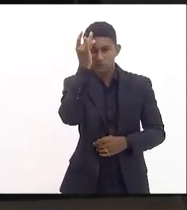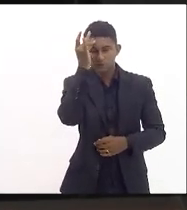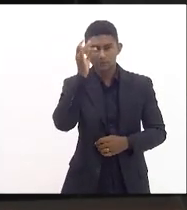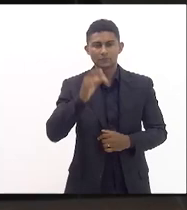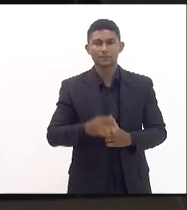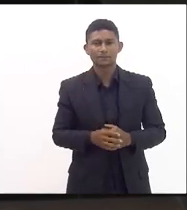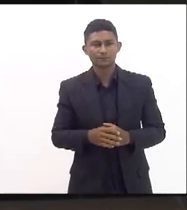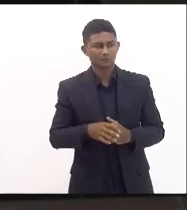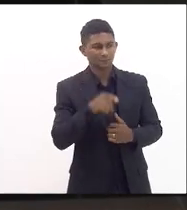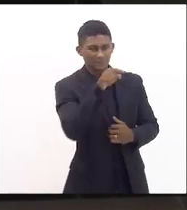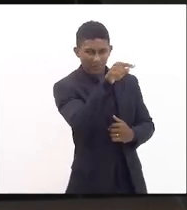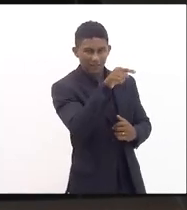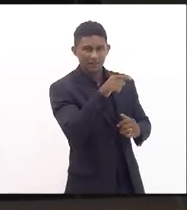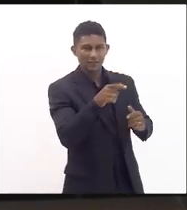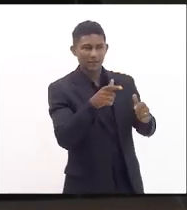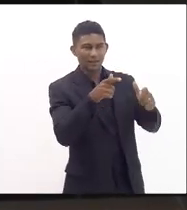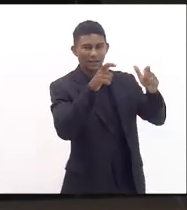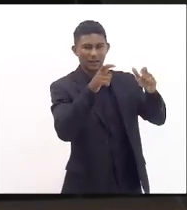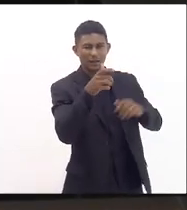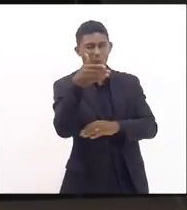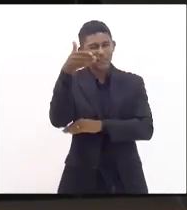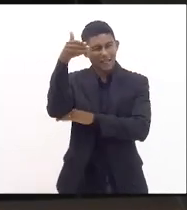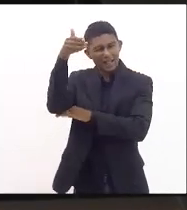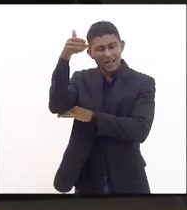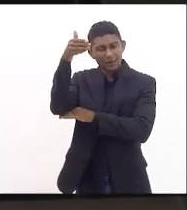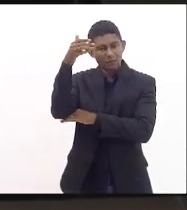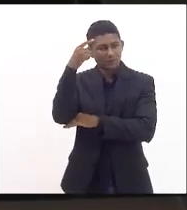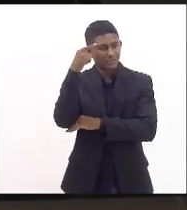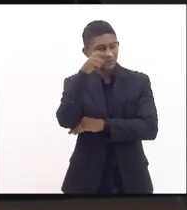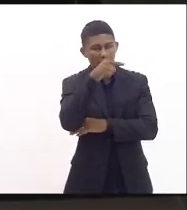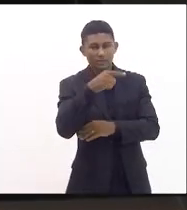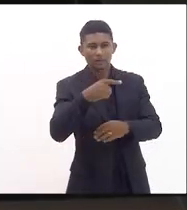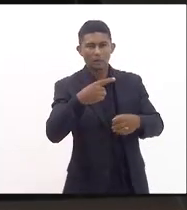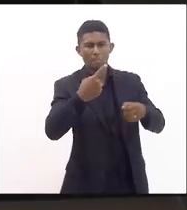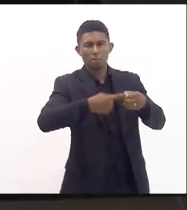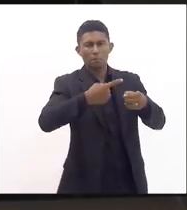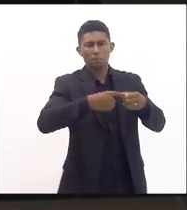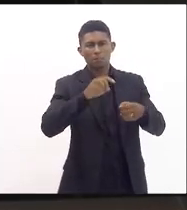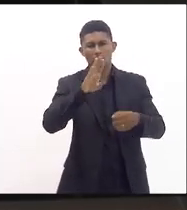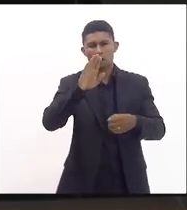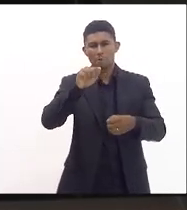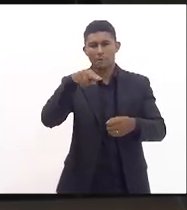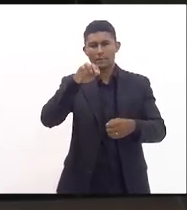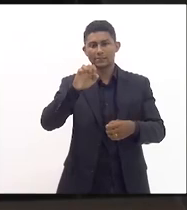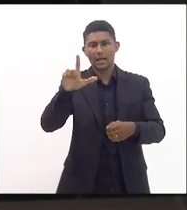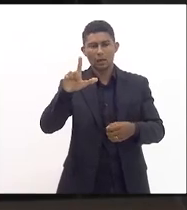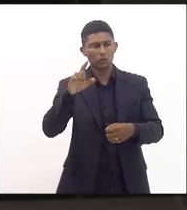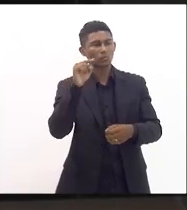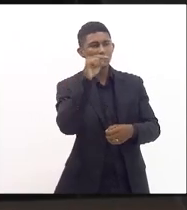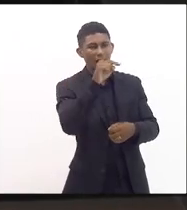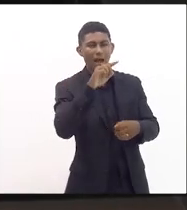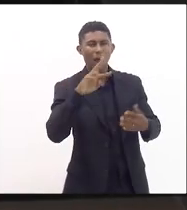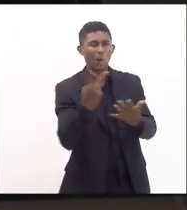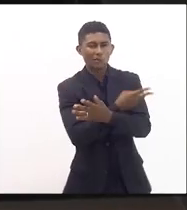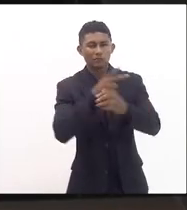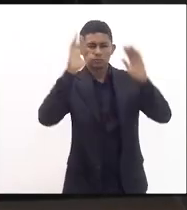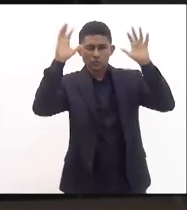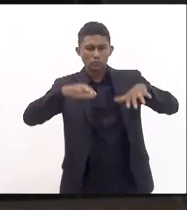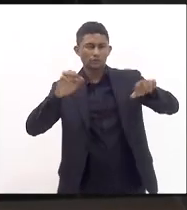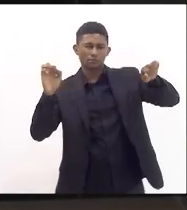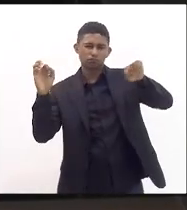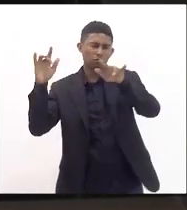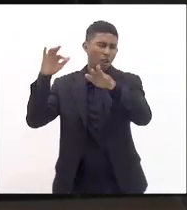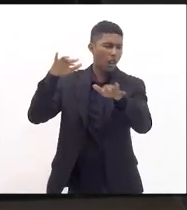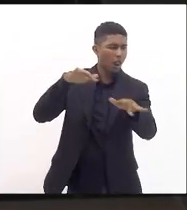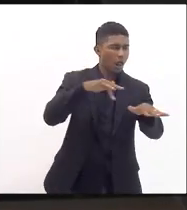uma pousada que foi soterrada no distrito de Bananal, na noite de Réveillon, que acarretou a morte